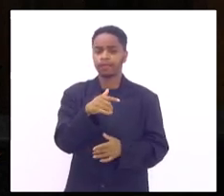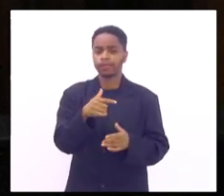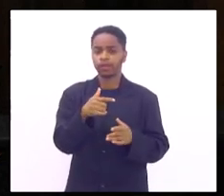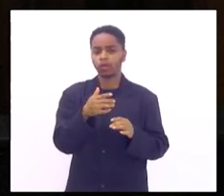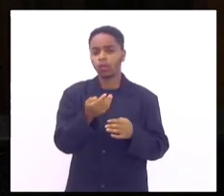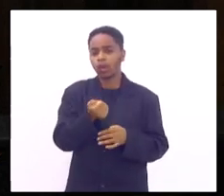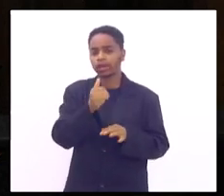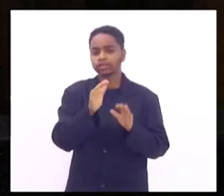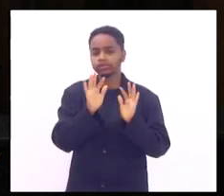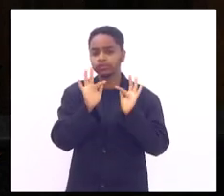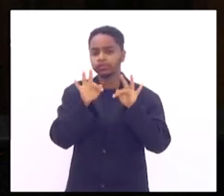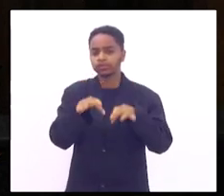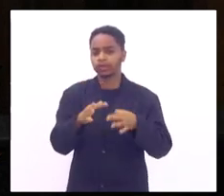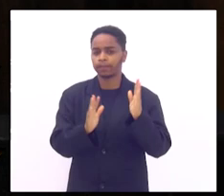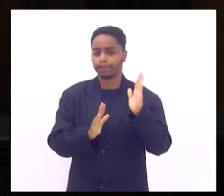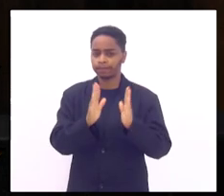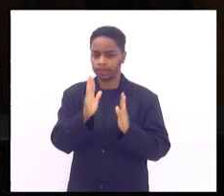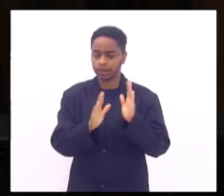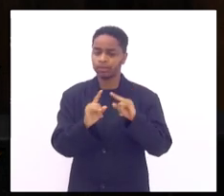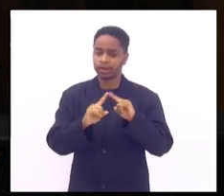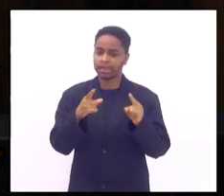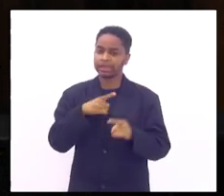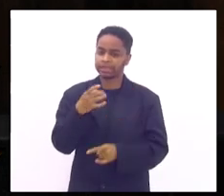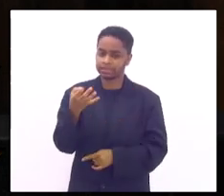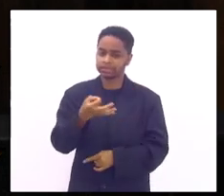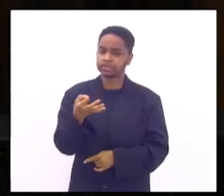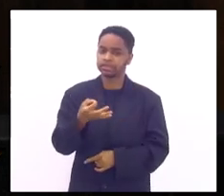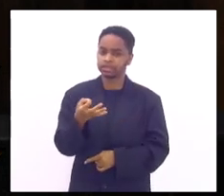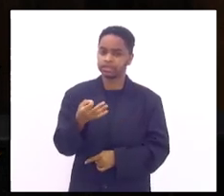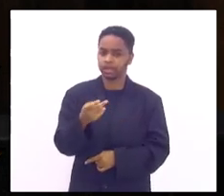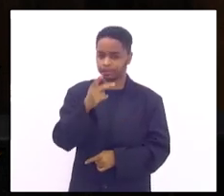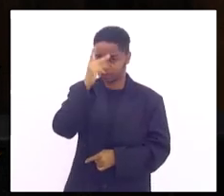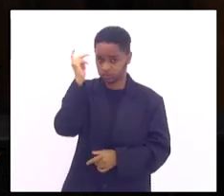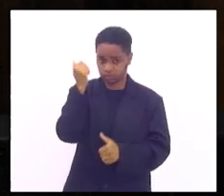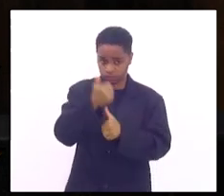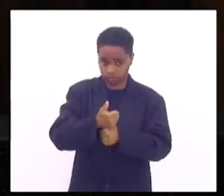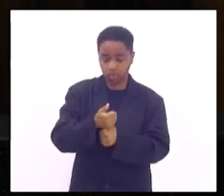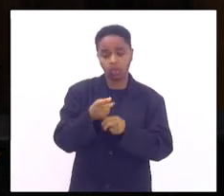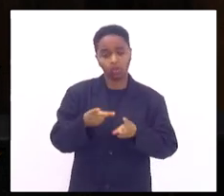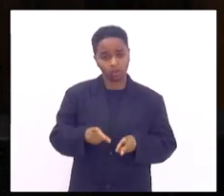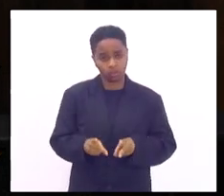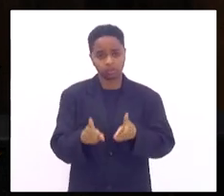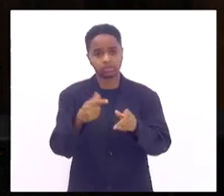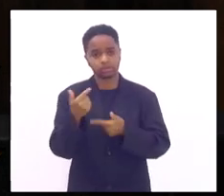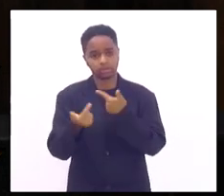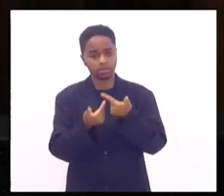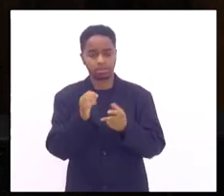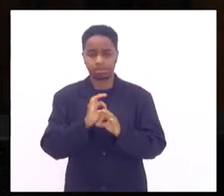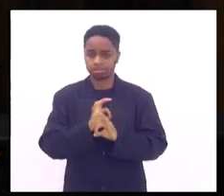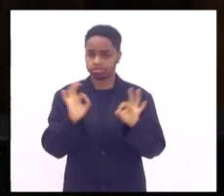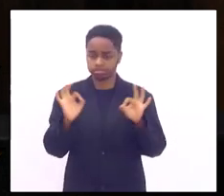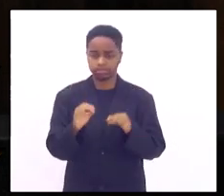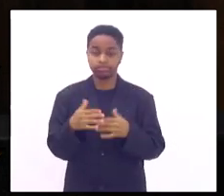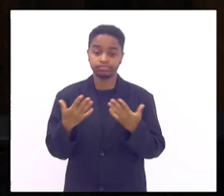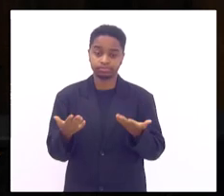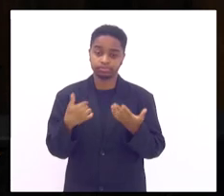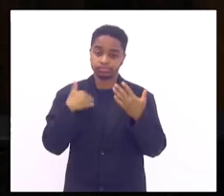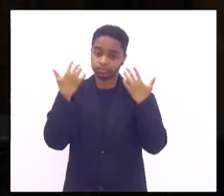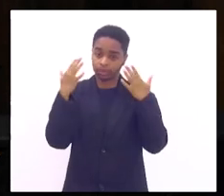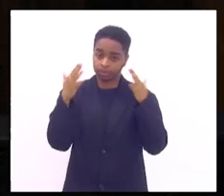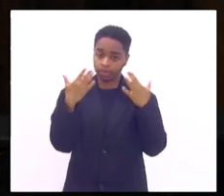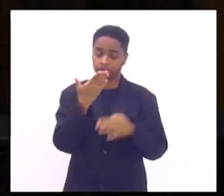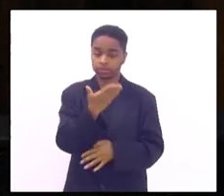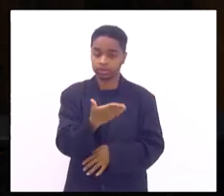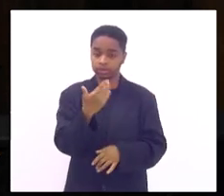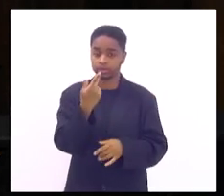tenho certeza que a sucessão aí a sua seguirá os seus passos, né? Então, queria realmente parabenizar o